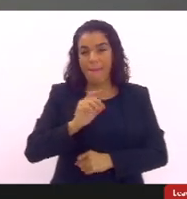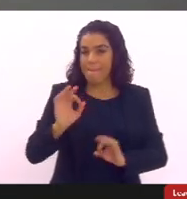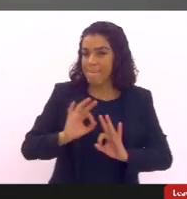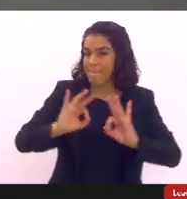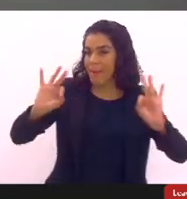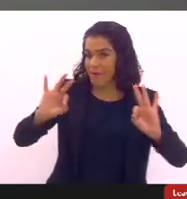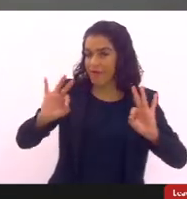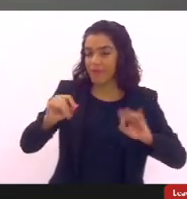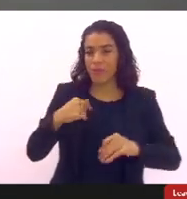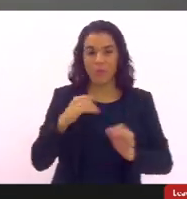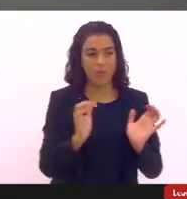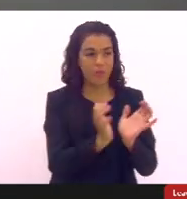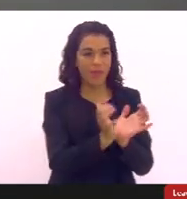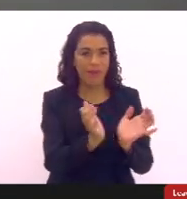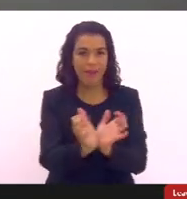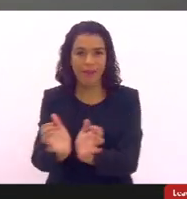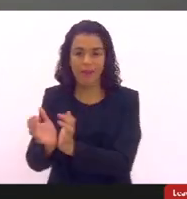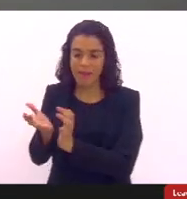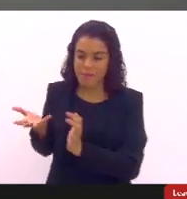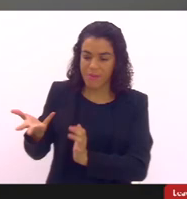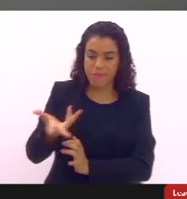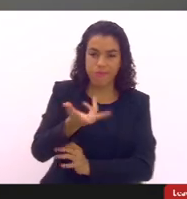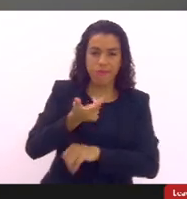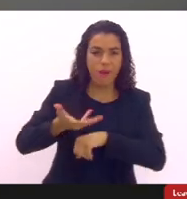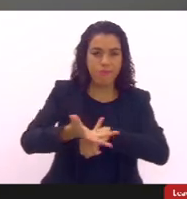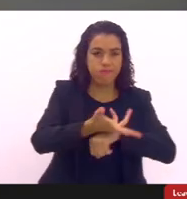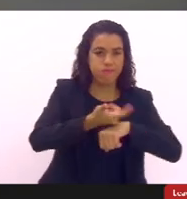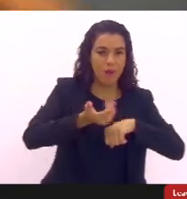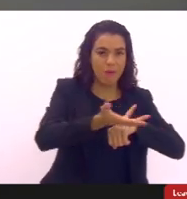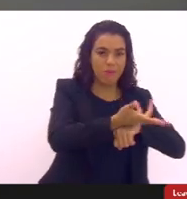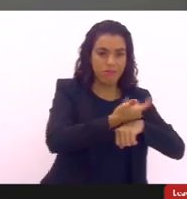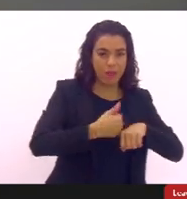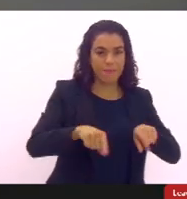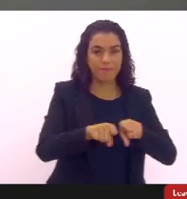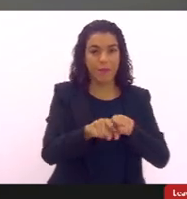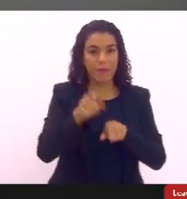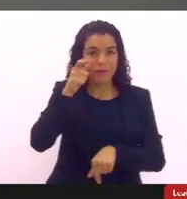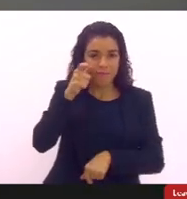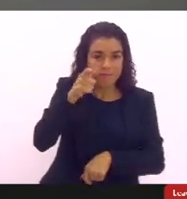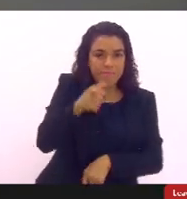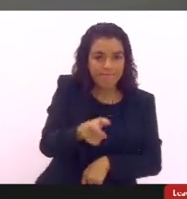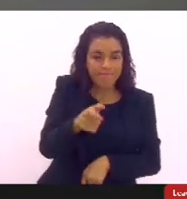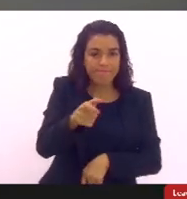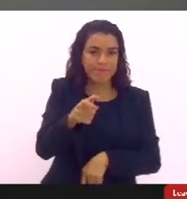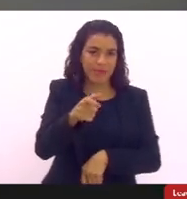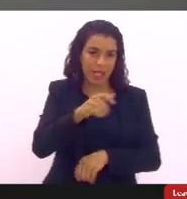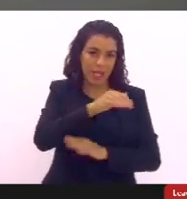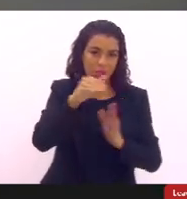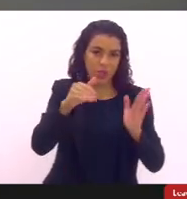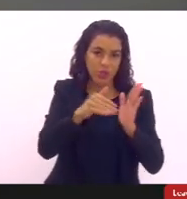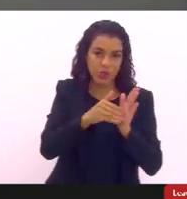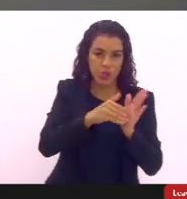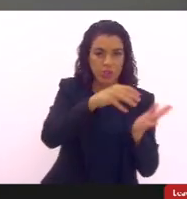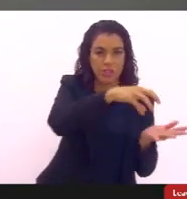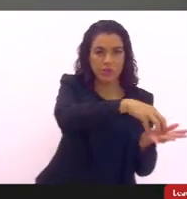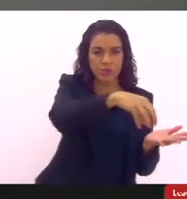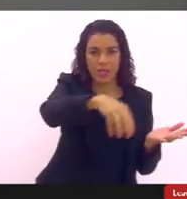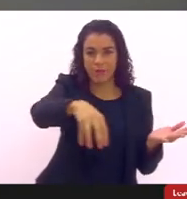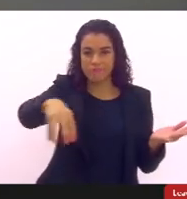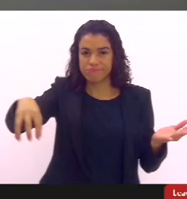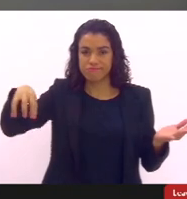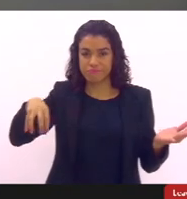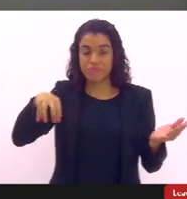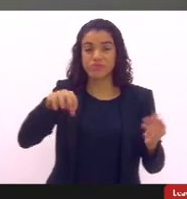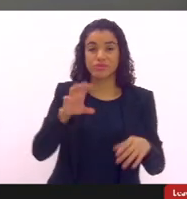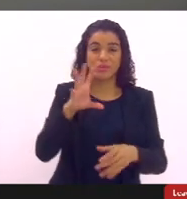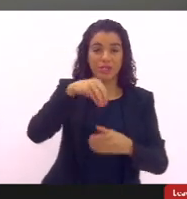ideal, com equipes qualificadas e interessadas em praticamente todas as unidades do Estado, mas